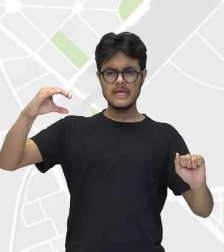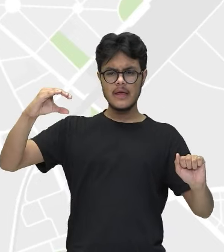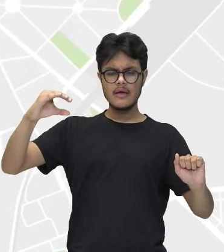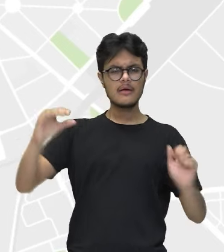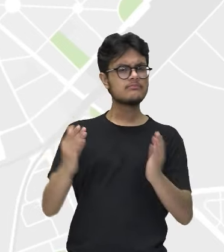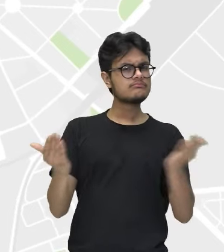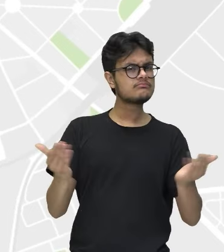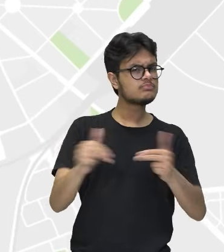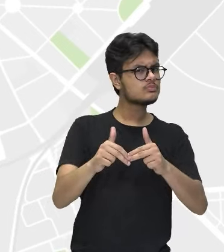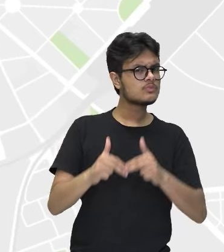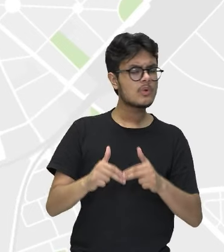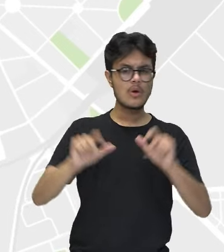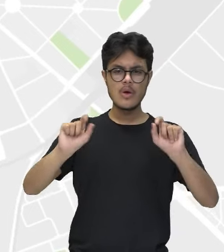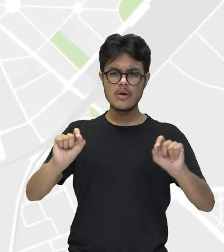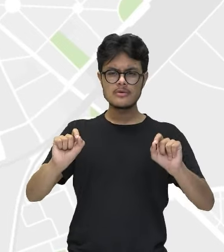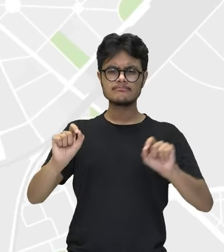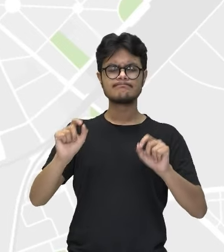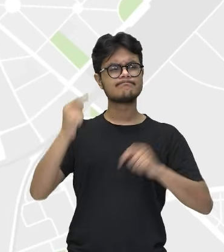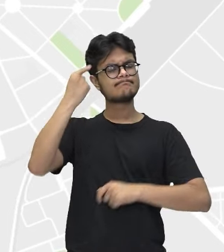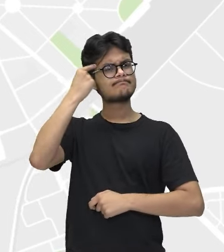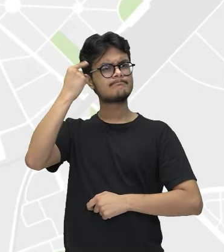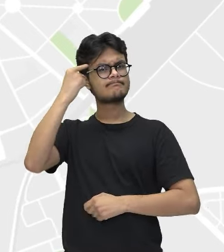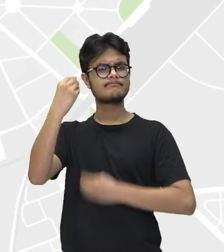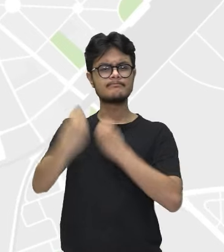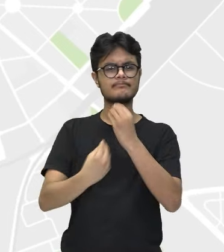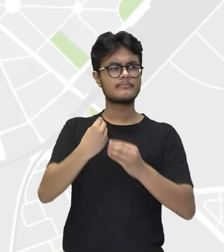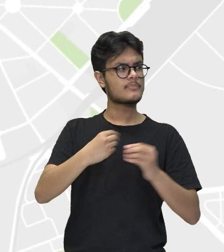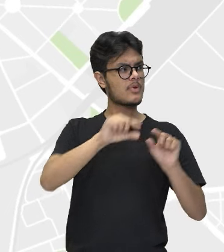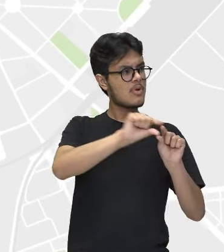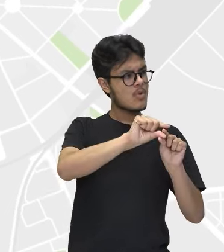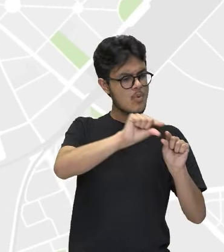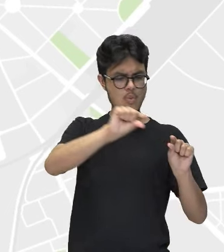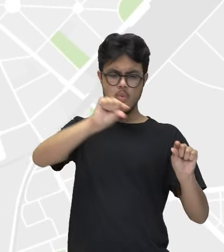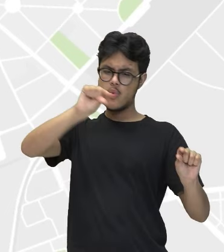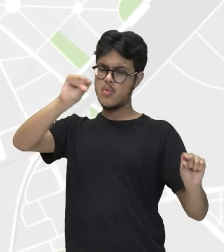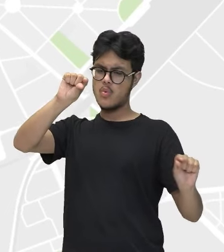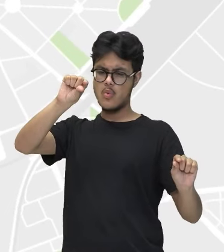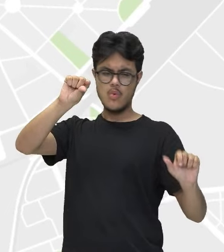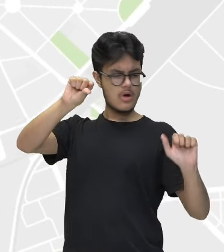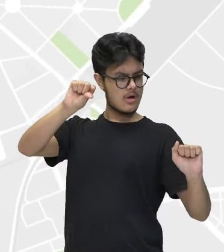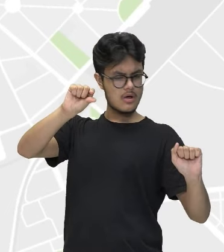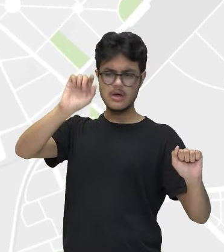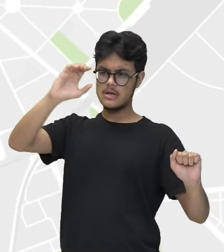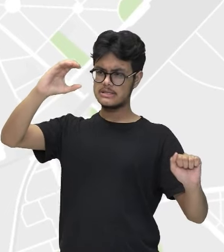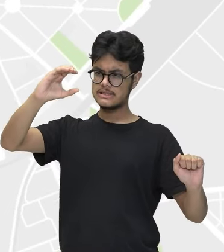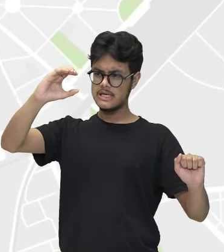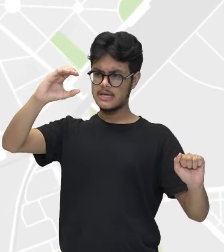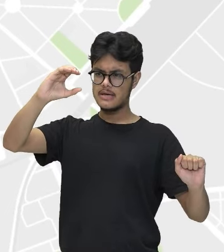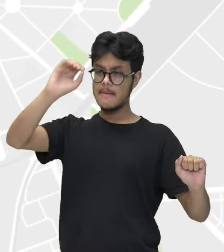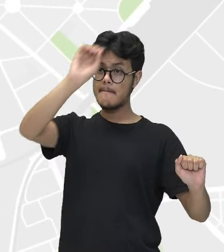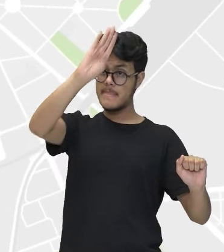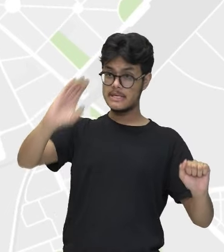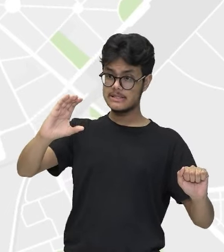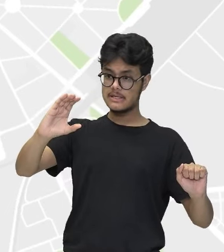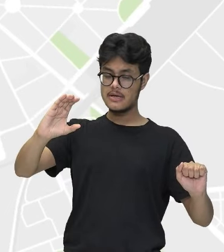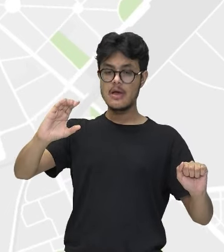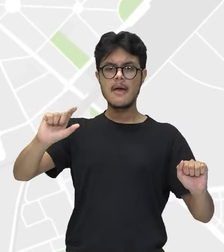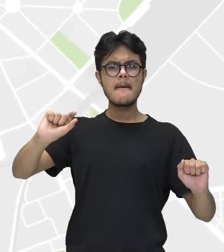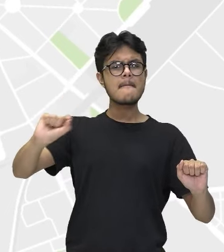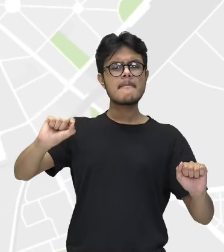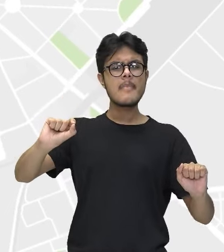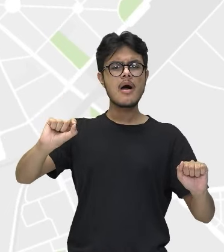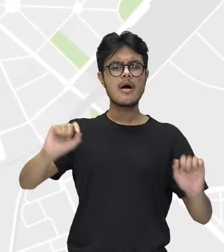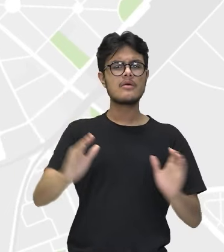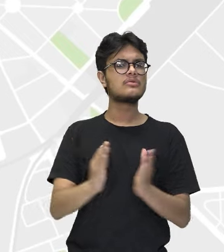esse motivo, projetou-se uma estrada perpendicular saindo da cidade A até a estrada BC, sendo a estrada